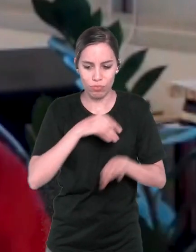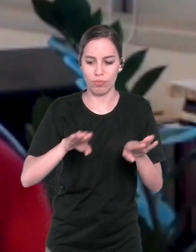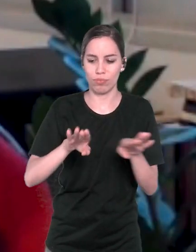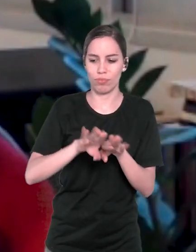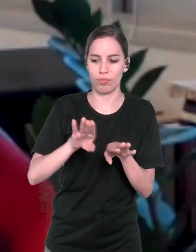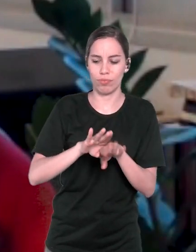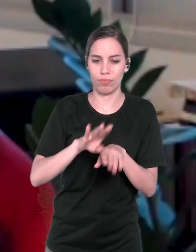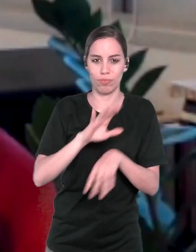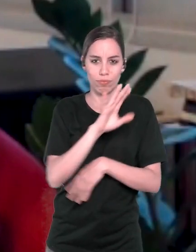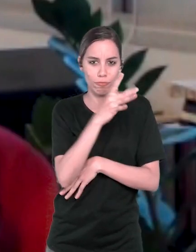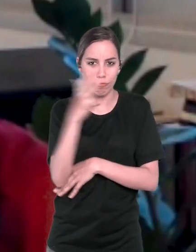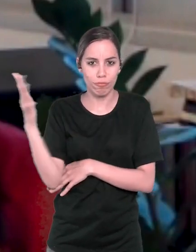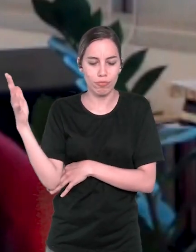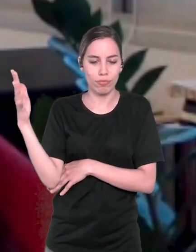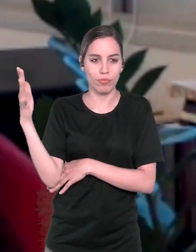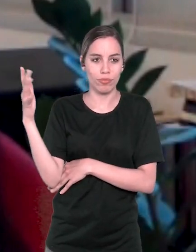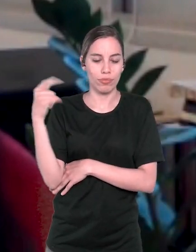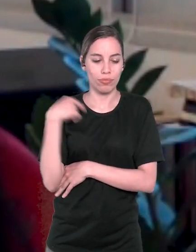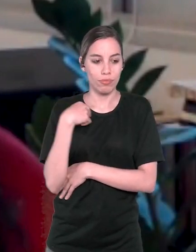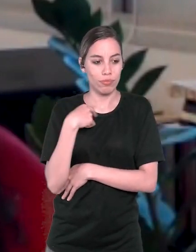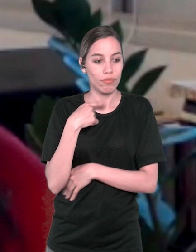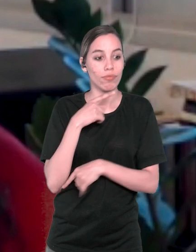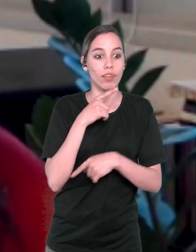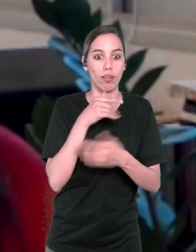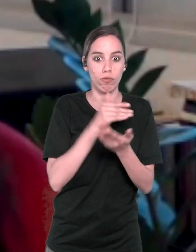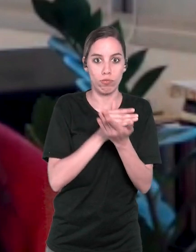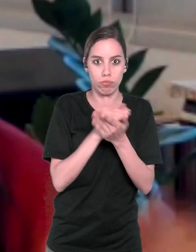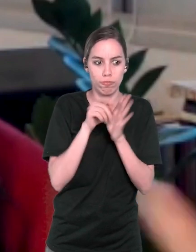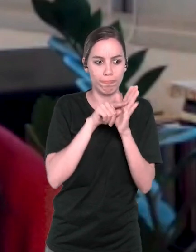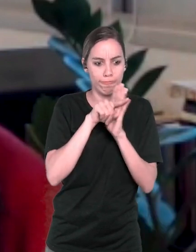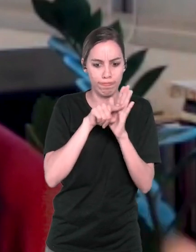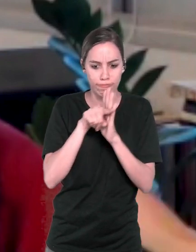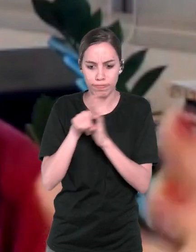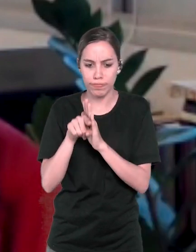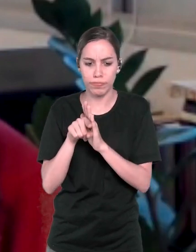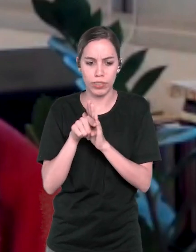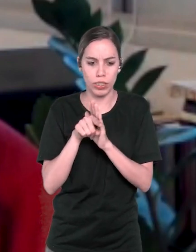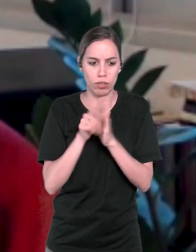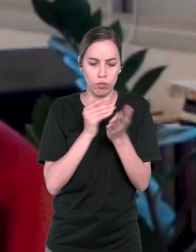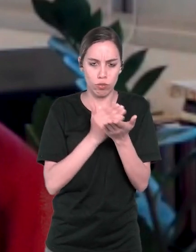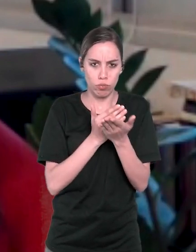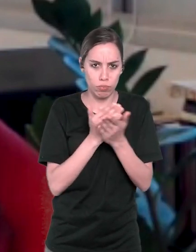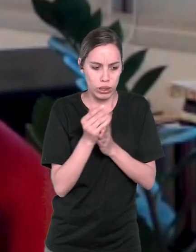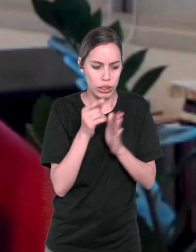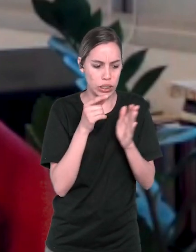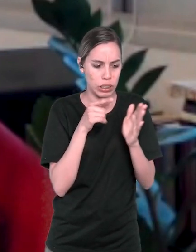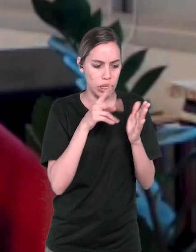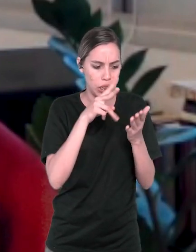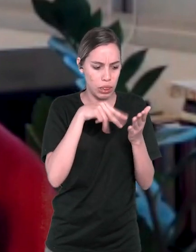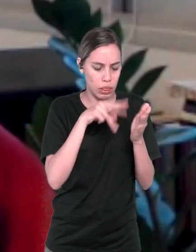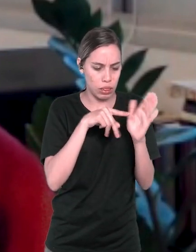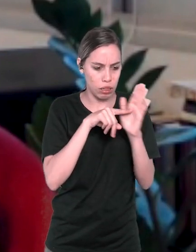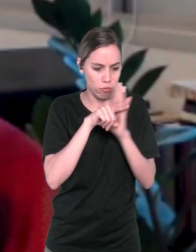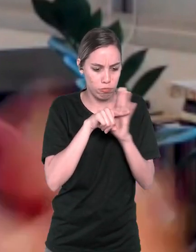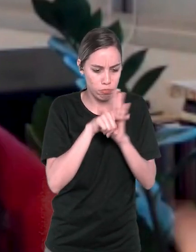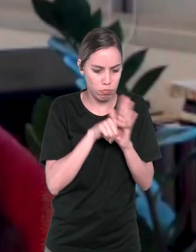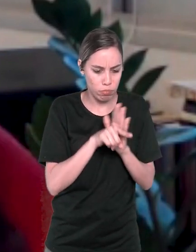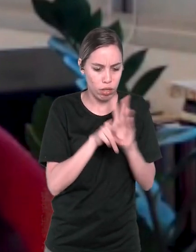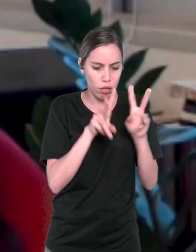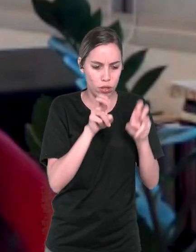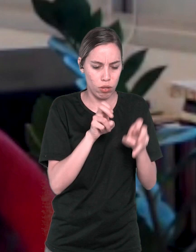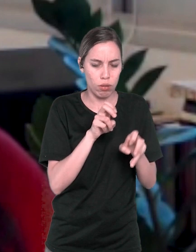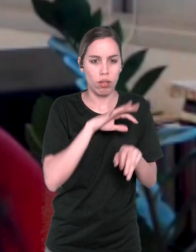depois entrei também nas coleções de animais da Idade Média, né, conhecidas